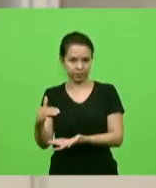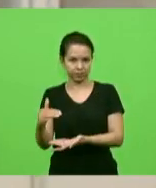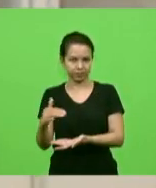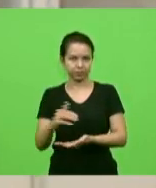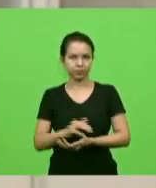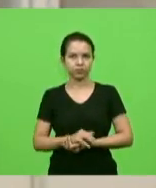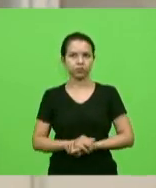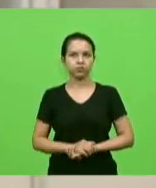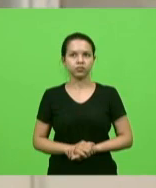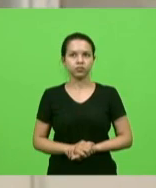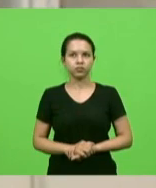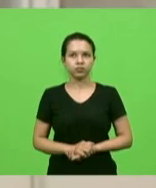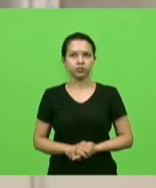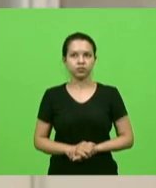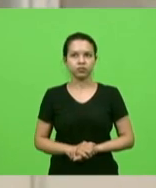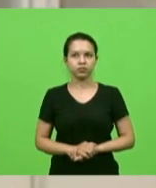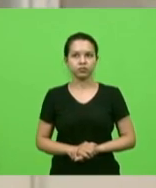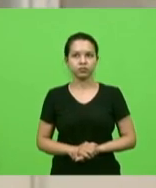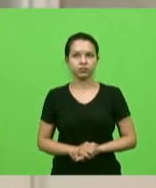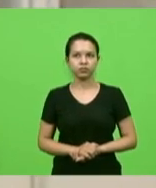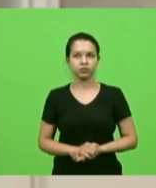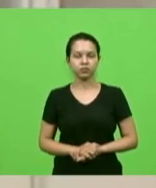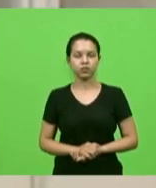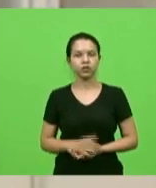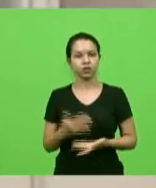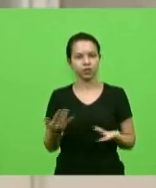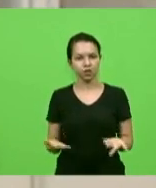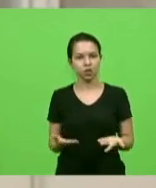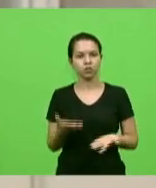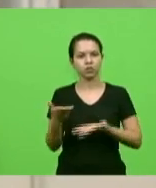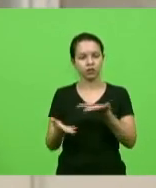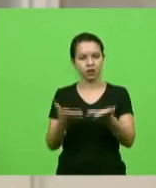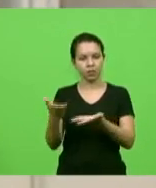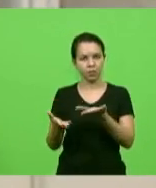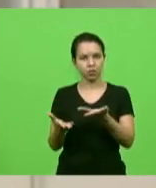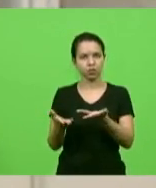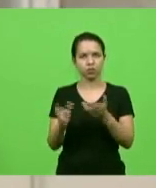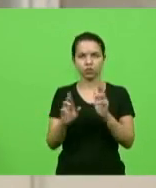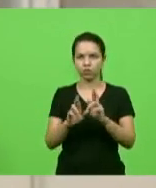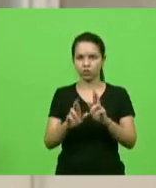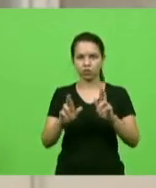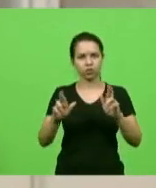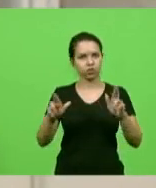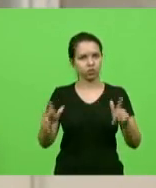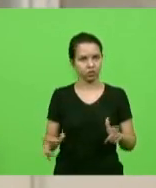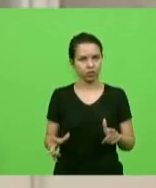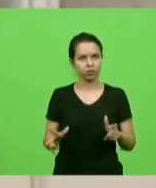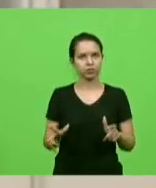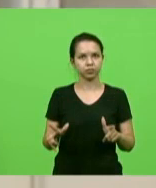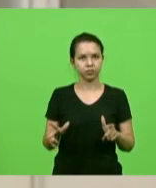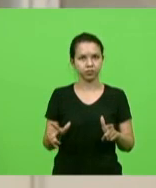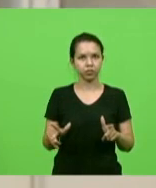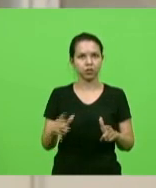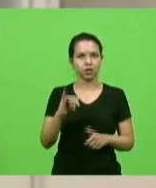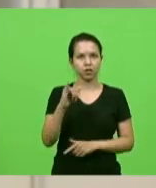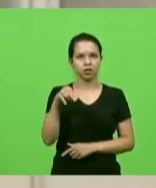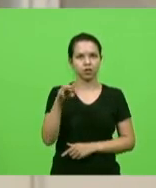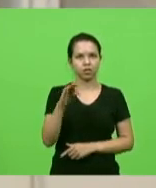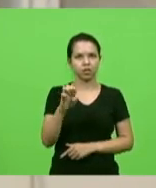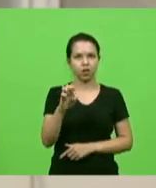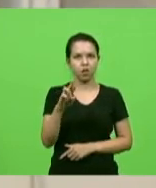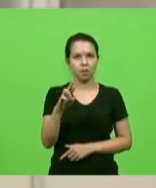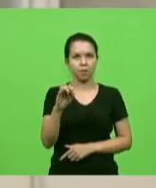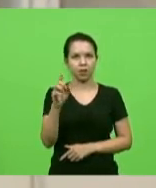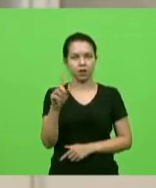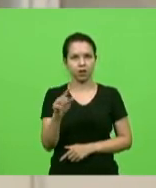e prosseguindo como saber ouvir um tratamento totalmente diverso adotado em relação à Intelbras